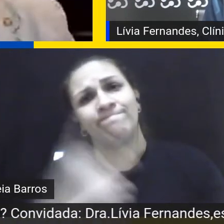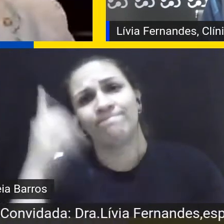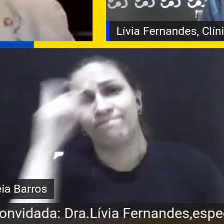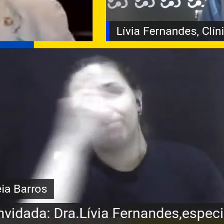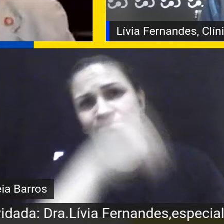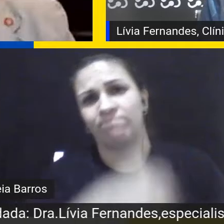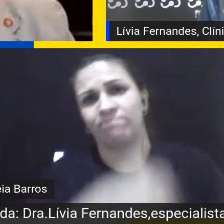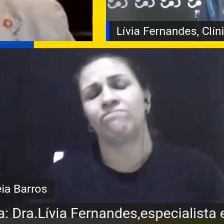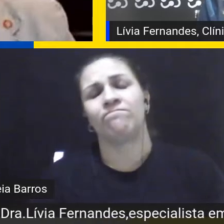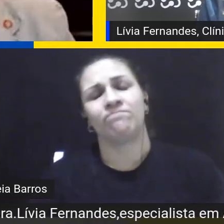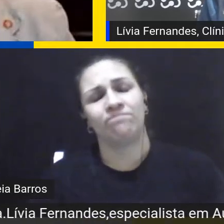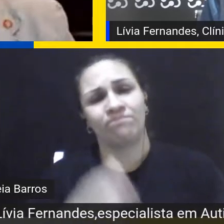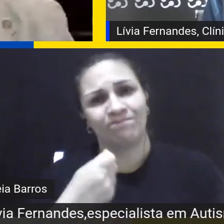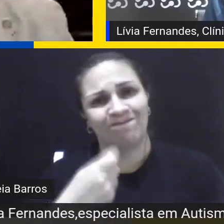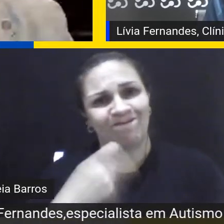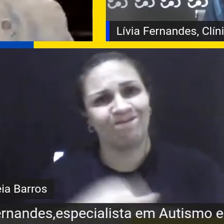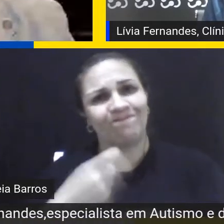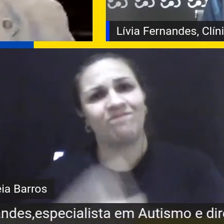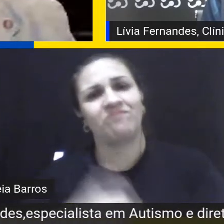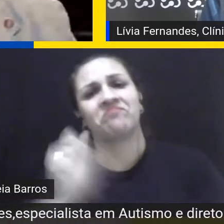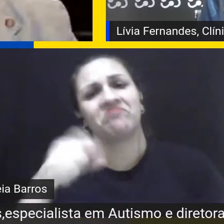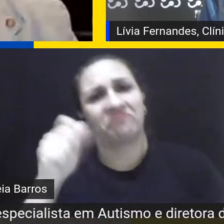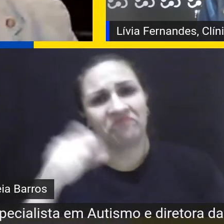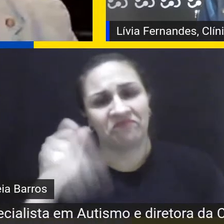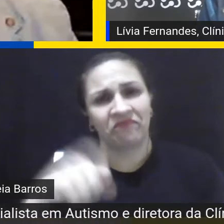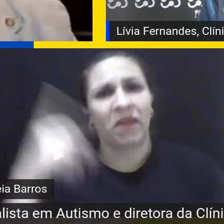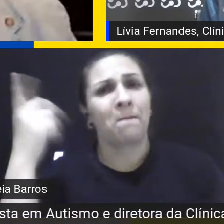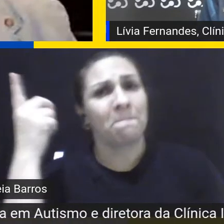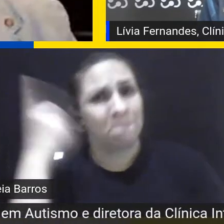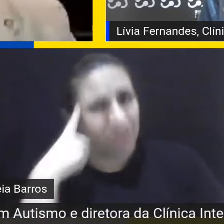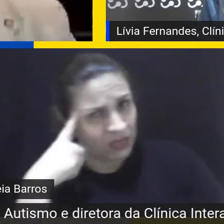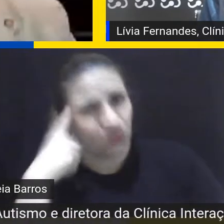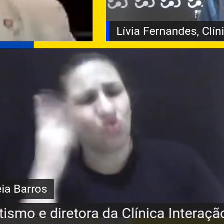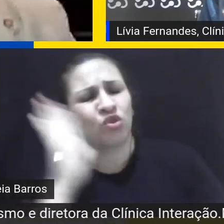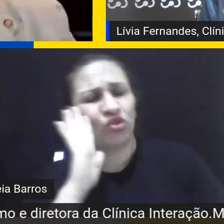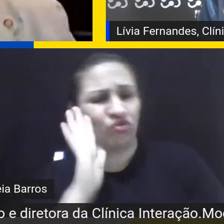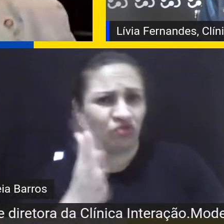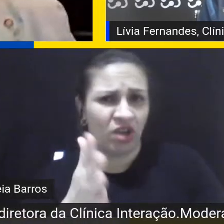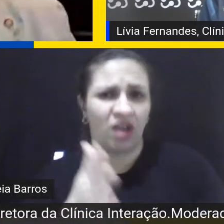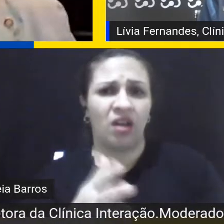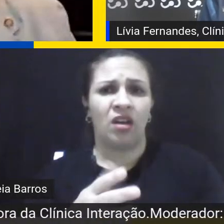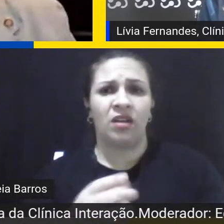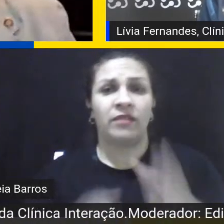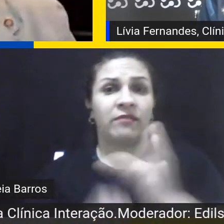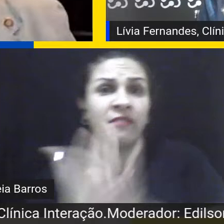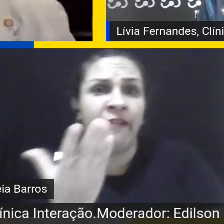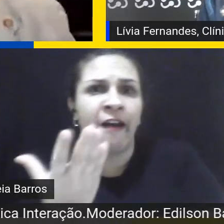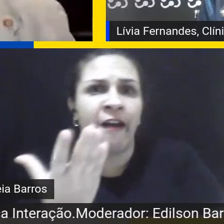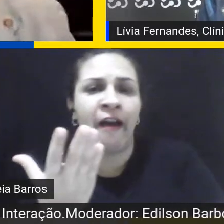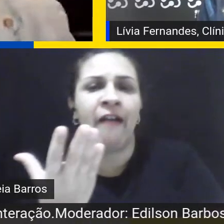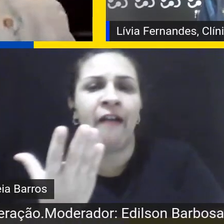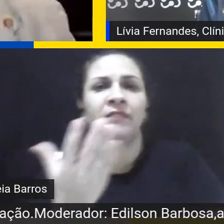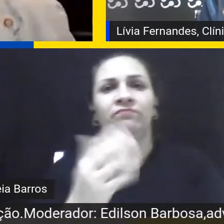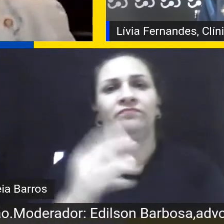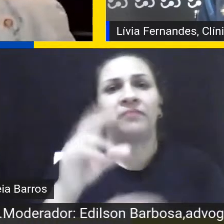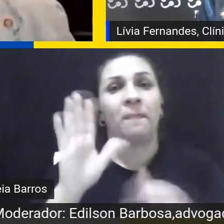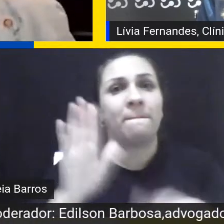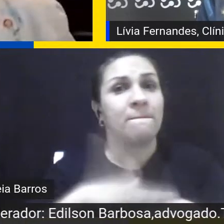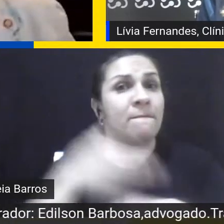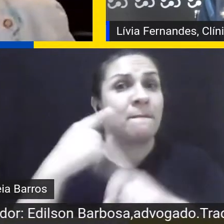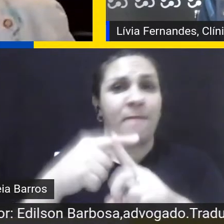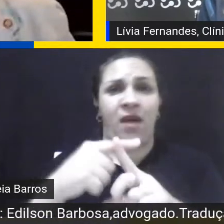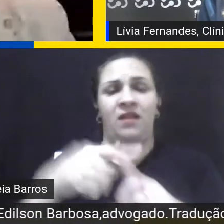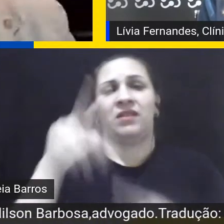difícil. Sim, a gente já pensou em destinar, né, algumas vagas em